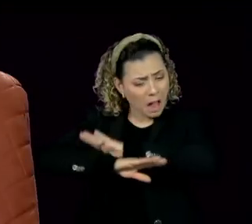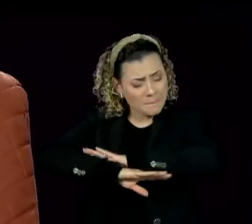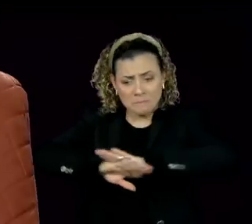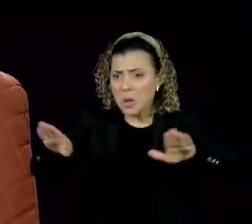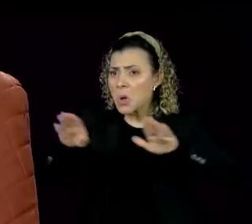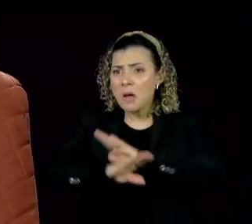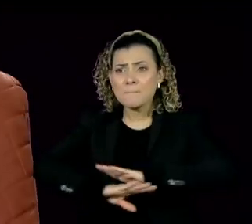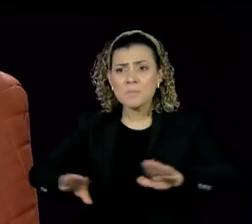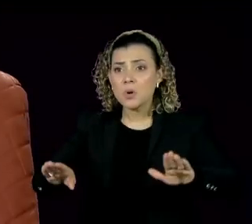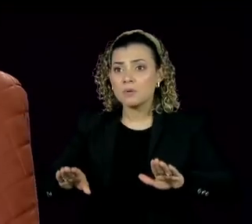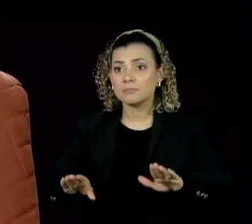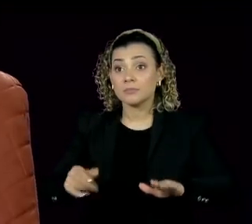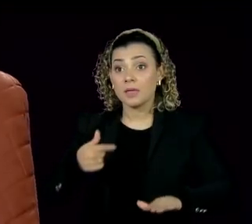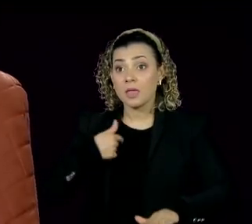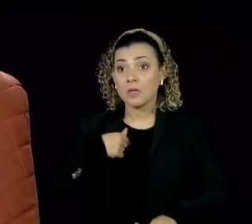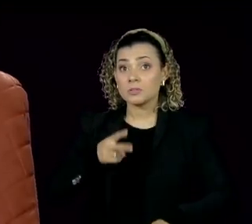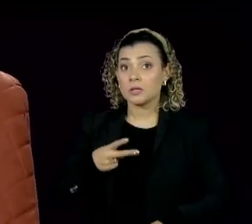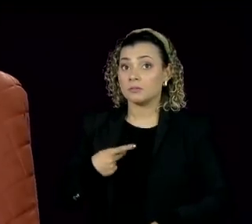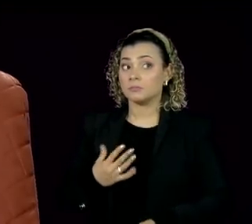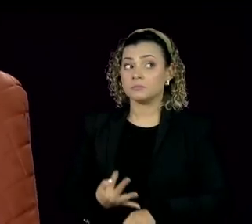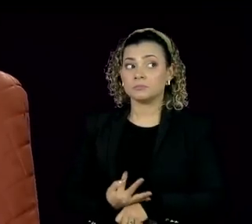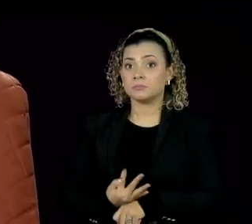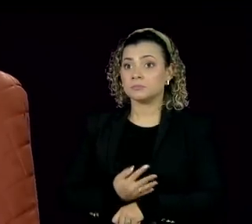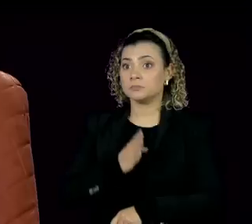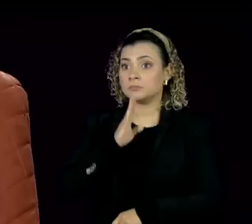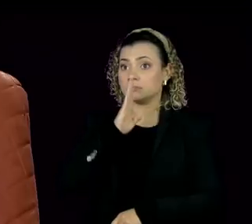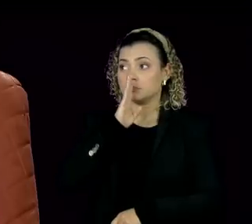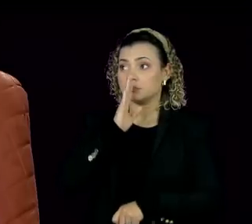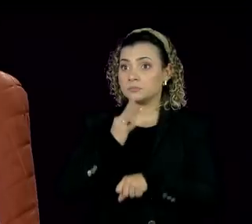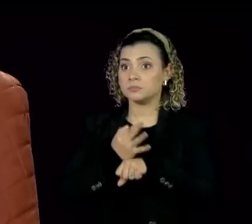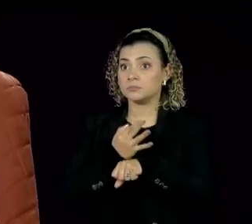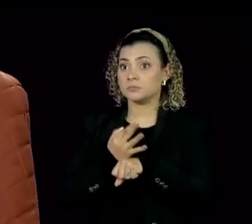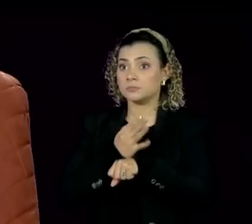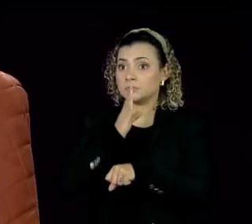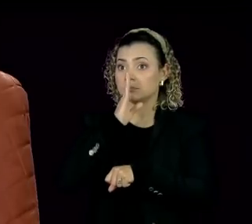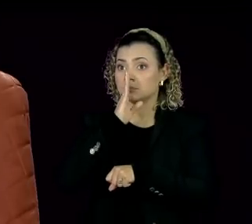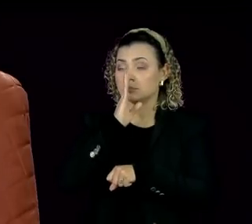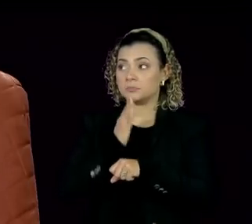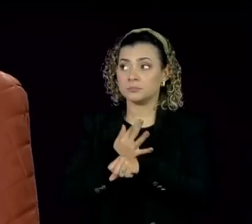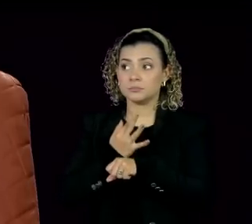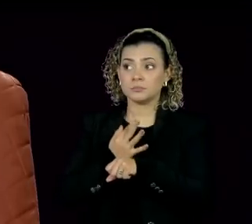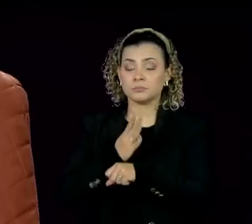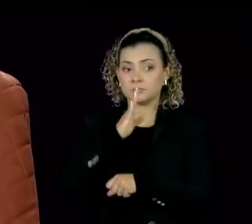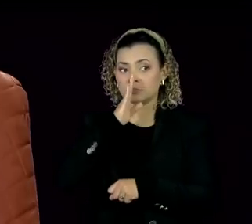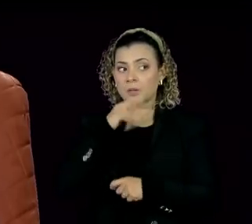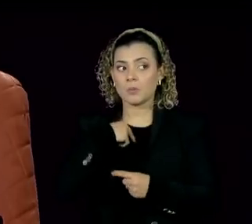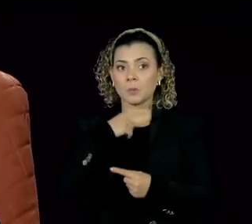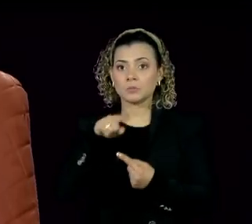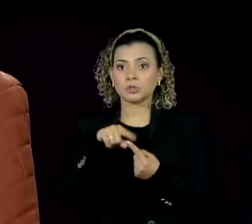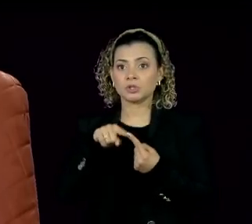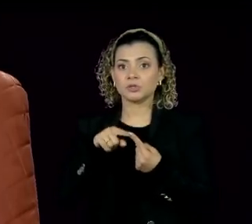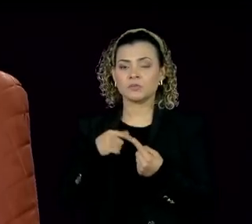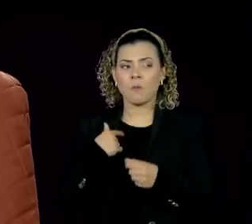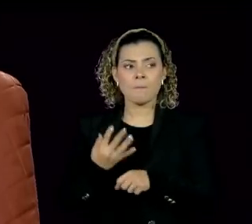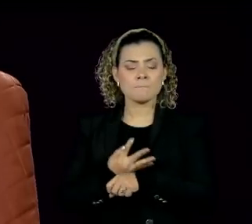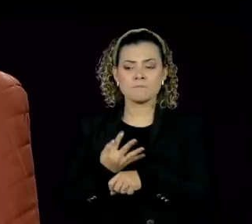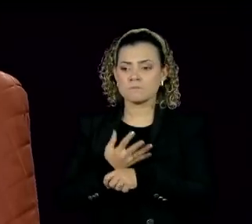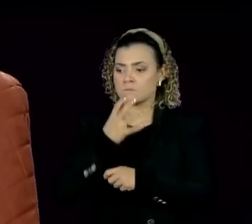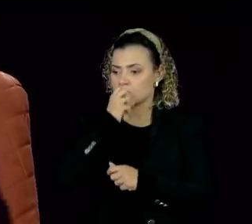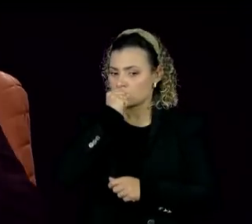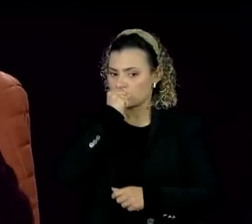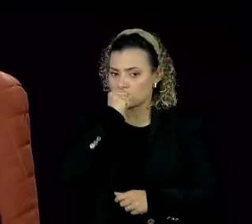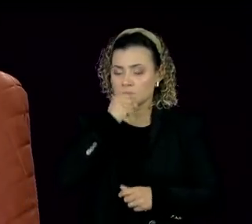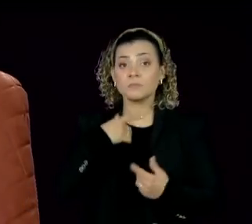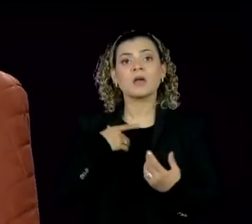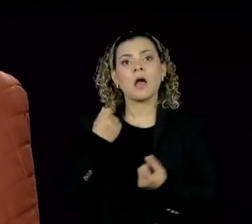toalha. E eu sempre fui mais firme, assim, sabe, dos meus propósitos, de segurar a onda.